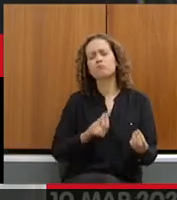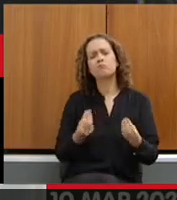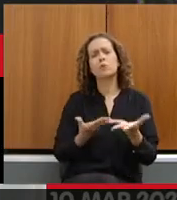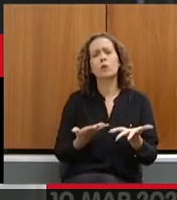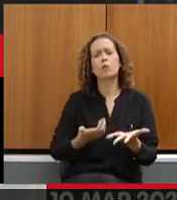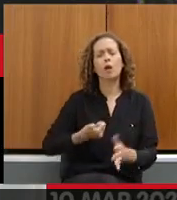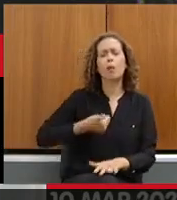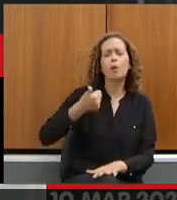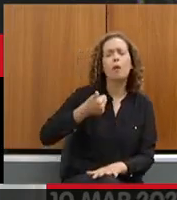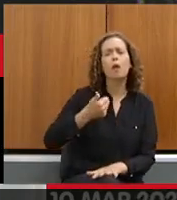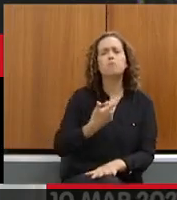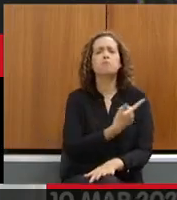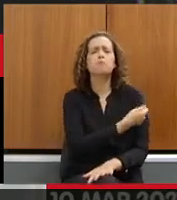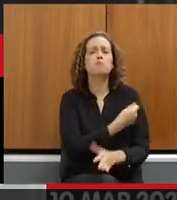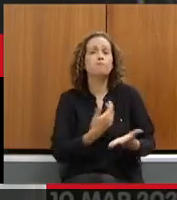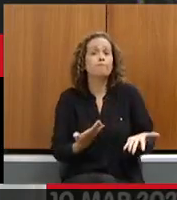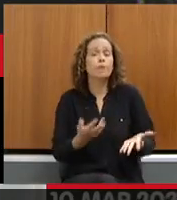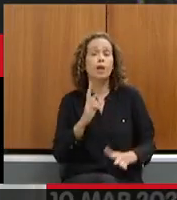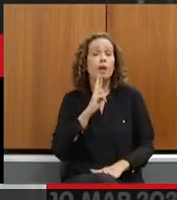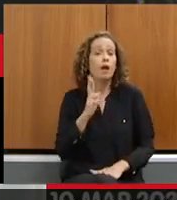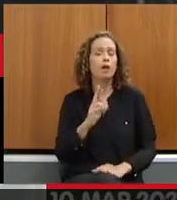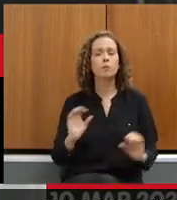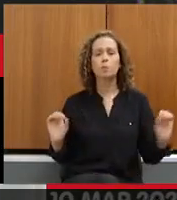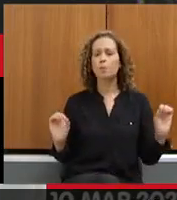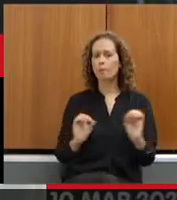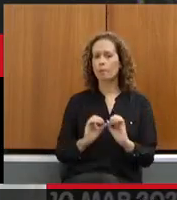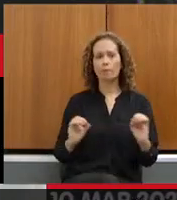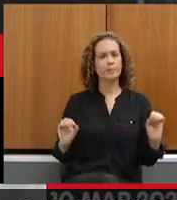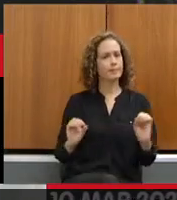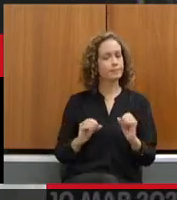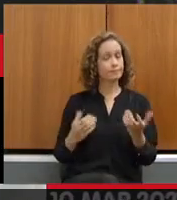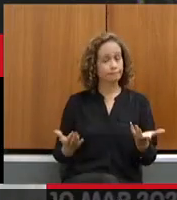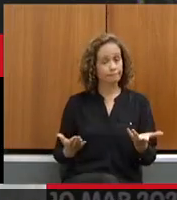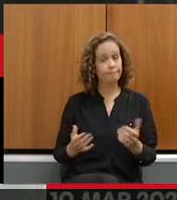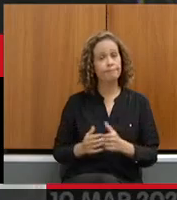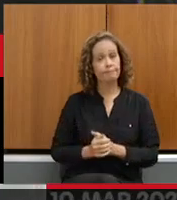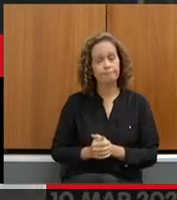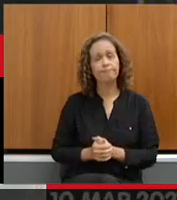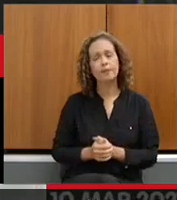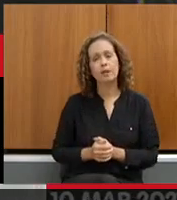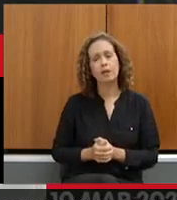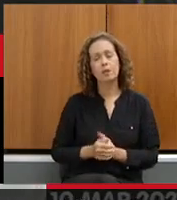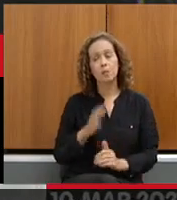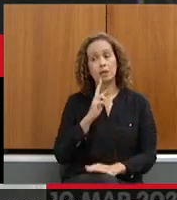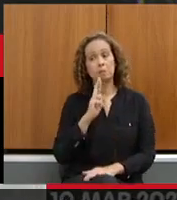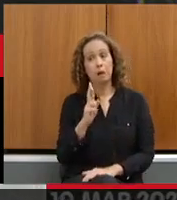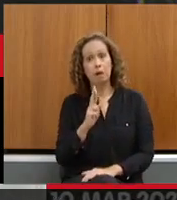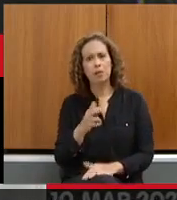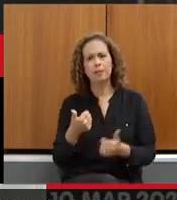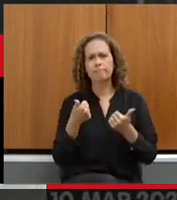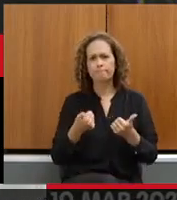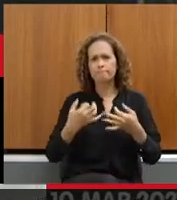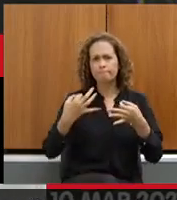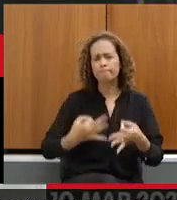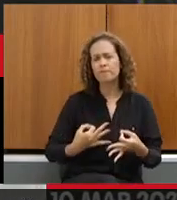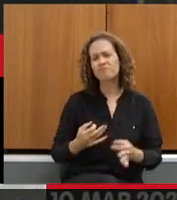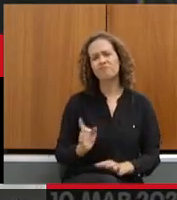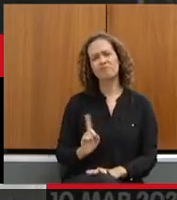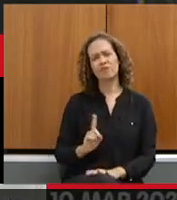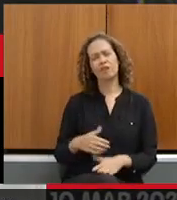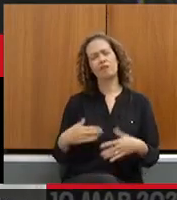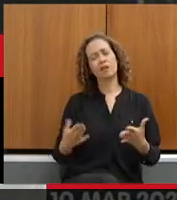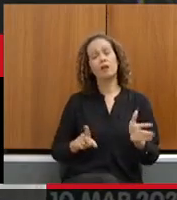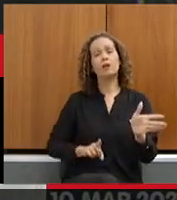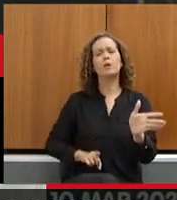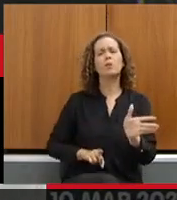e ainda não obtiveram a uma resposta plausível então só para deixar essa gata não é uma